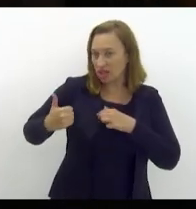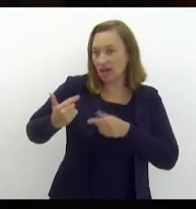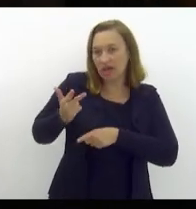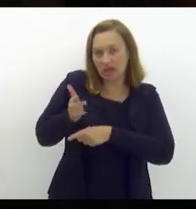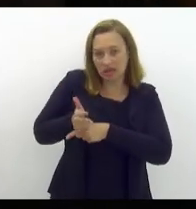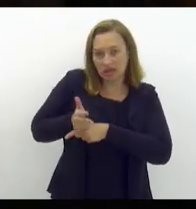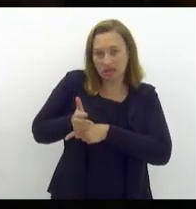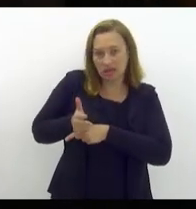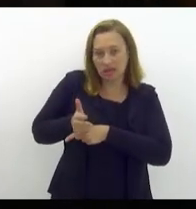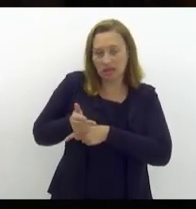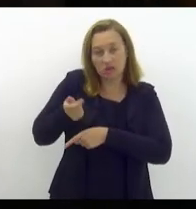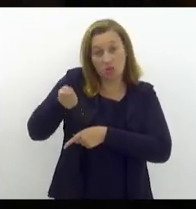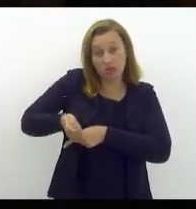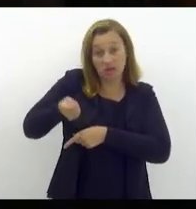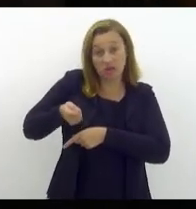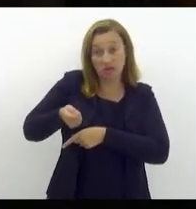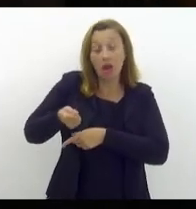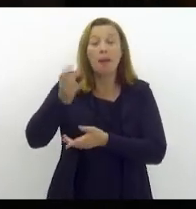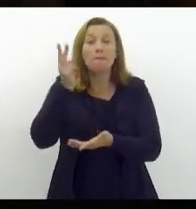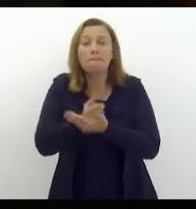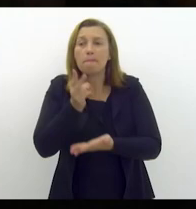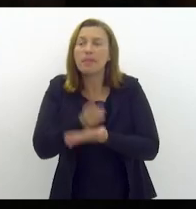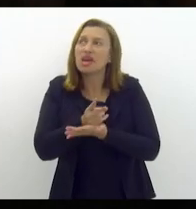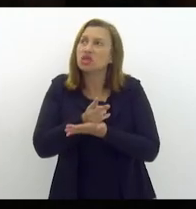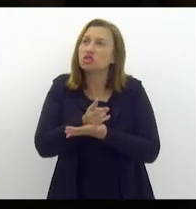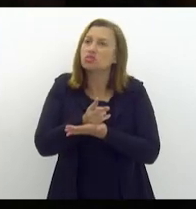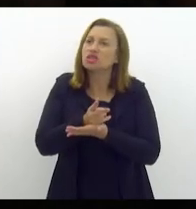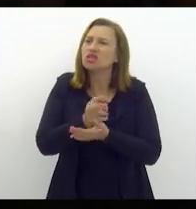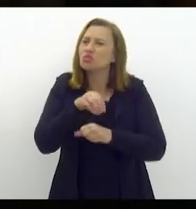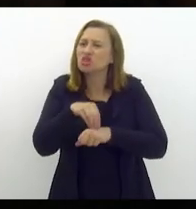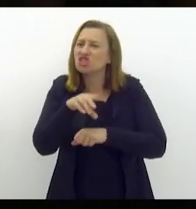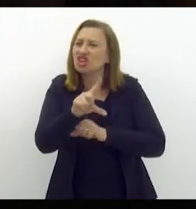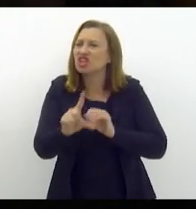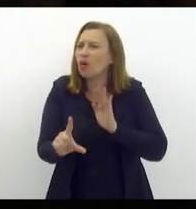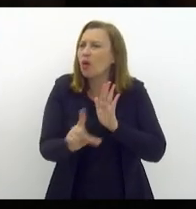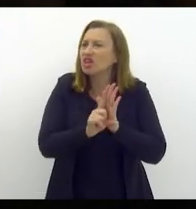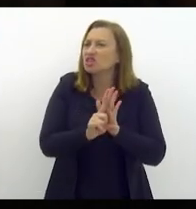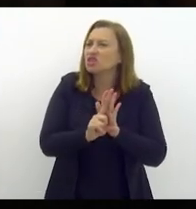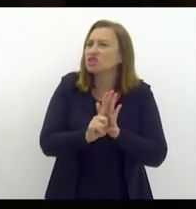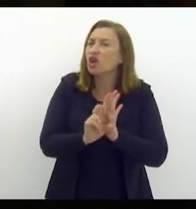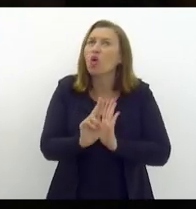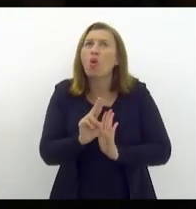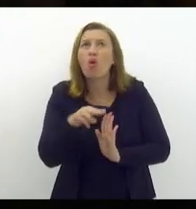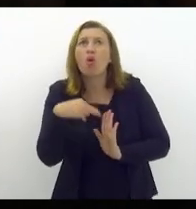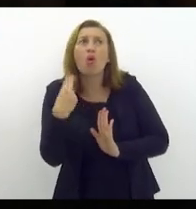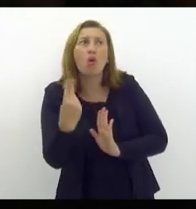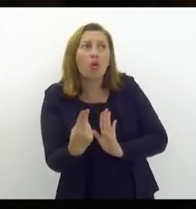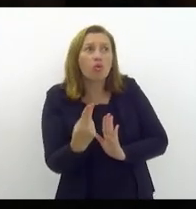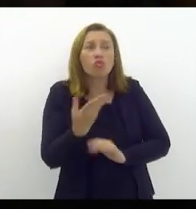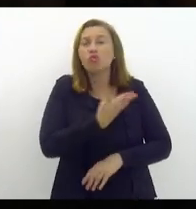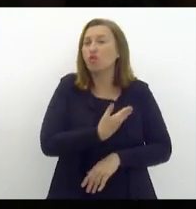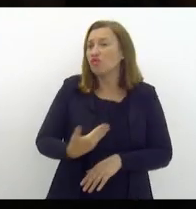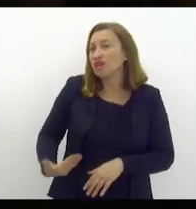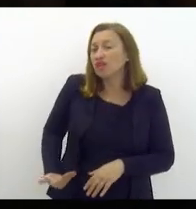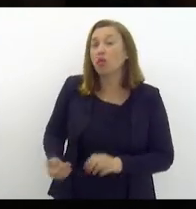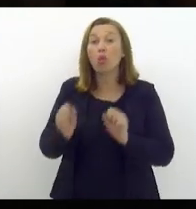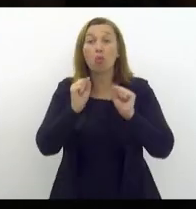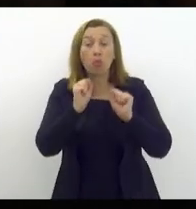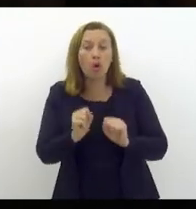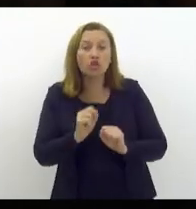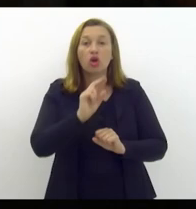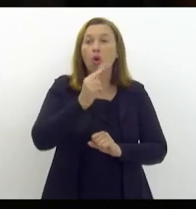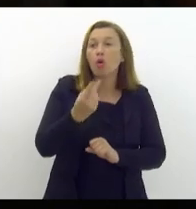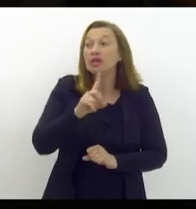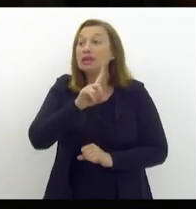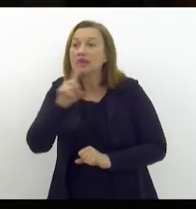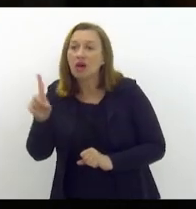obrigatoriedade, mesmo que seja uma indicação legislativa, ou seja, o governador pode ou